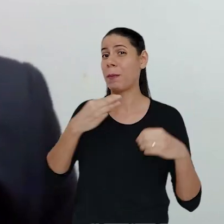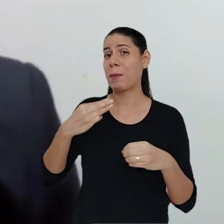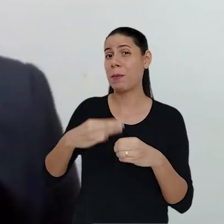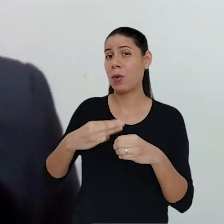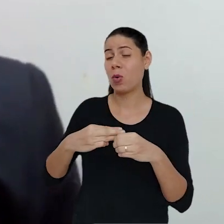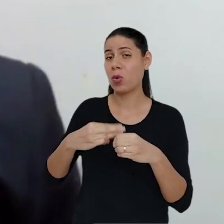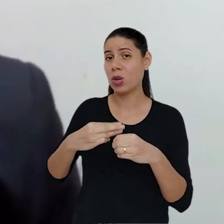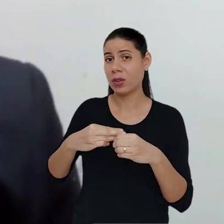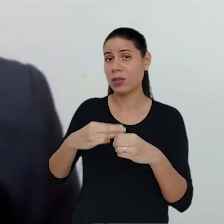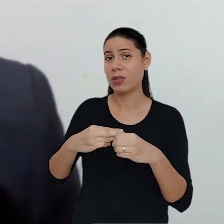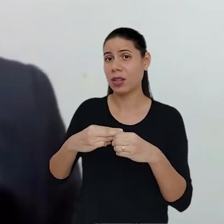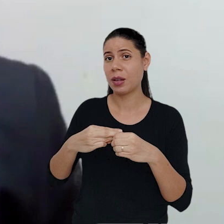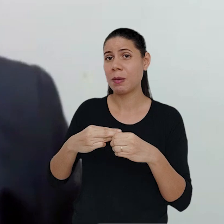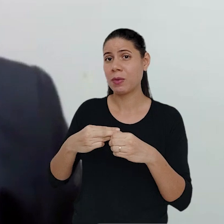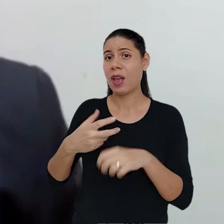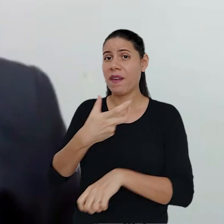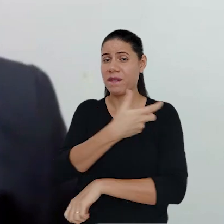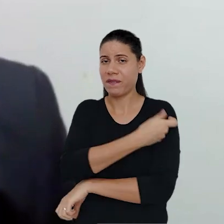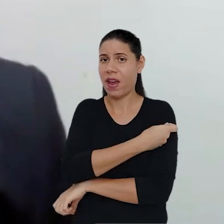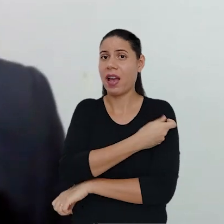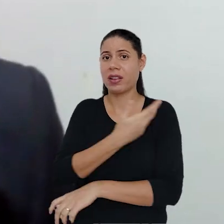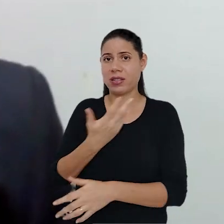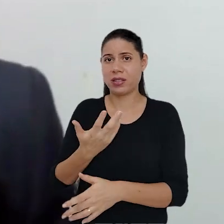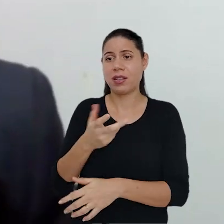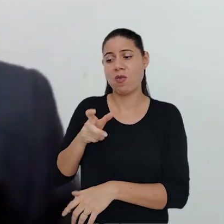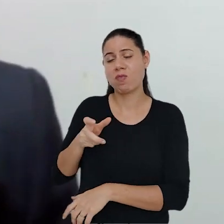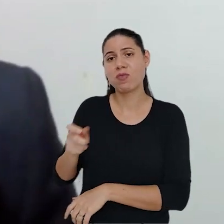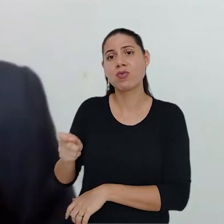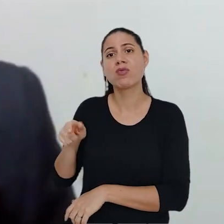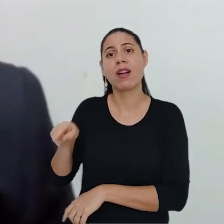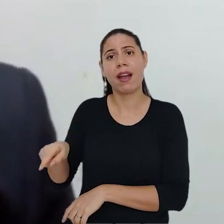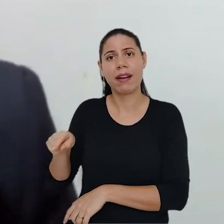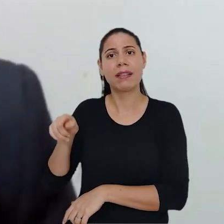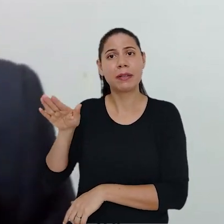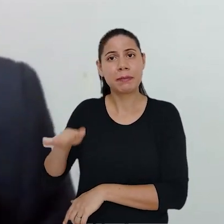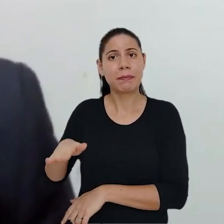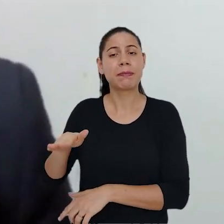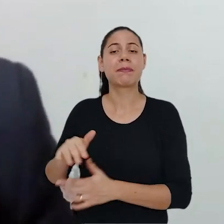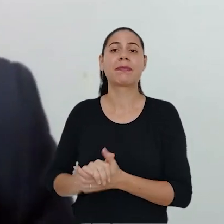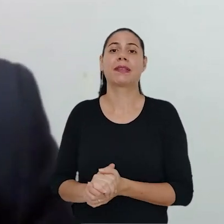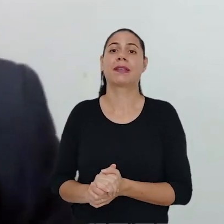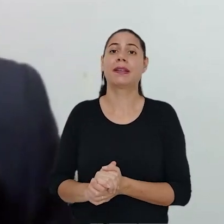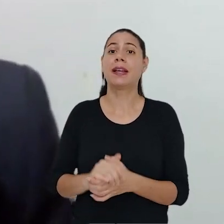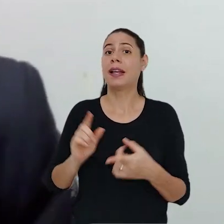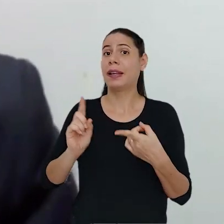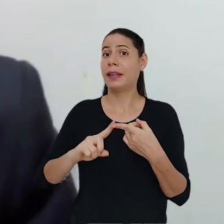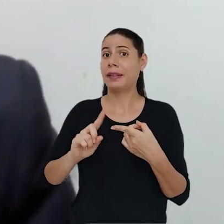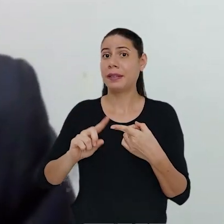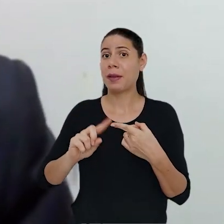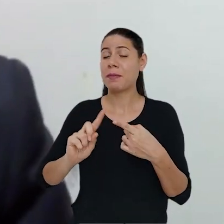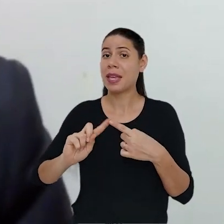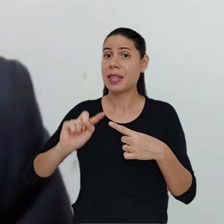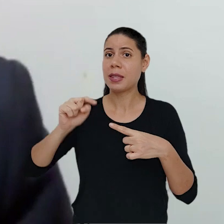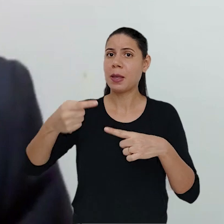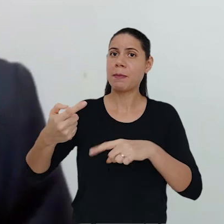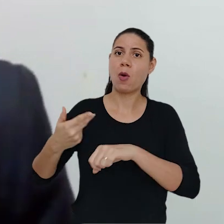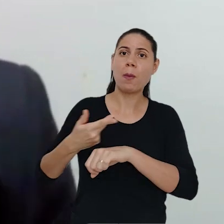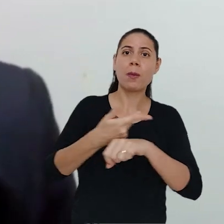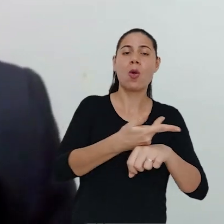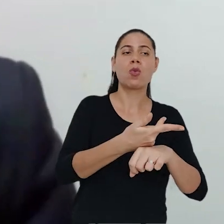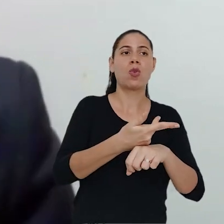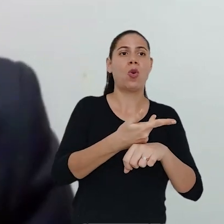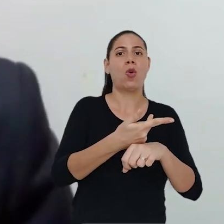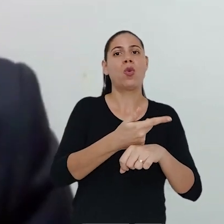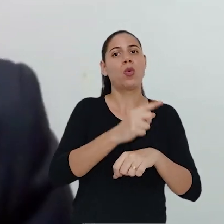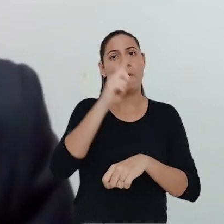que administrou as doses da vacina na criança e não depois que foi procurado, não